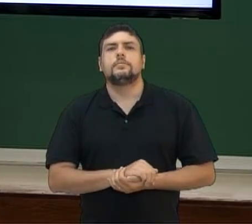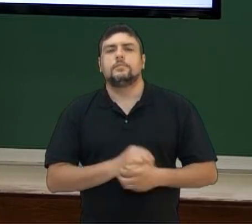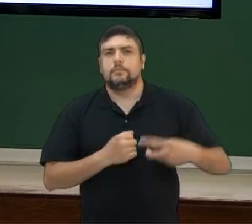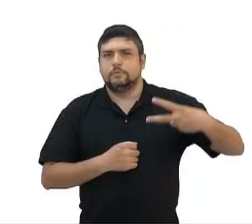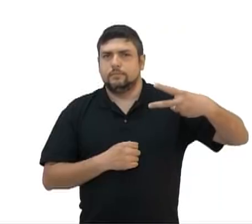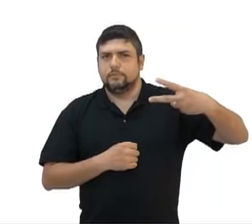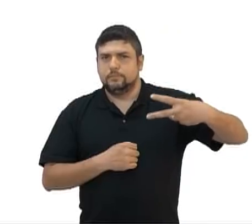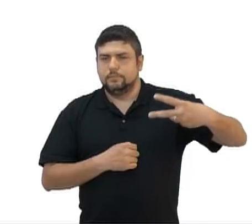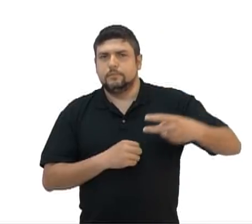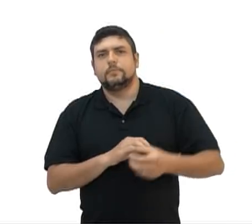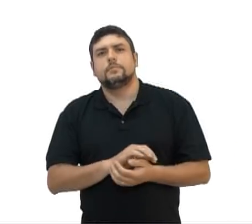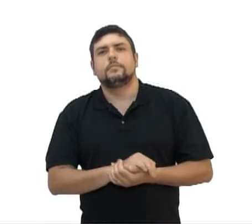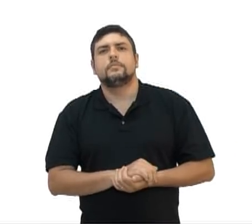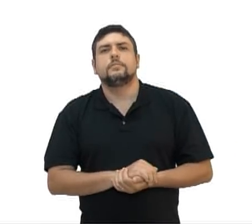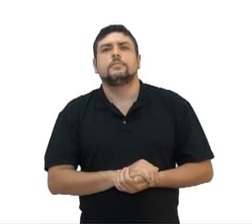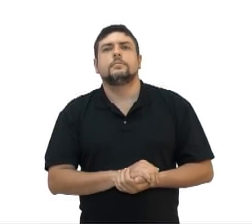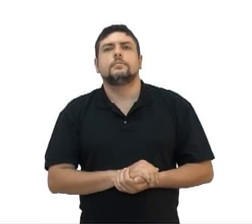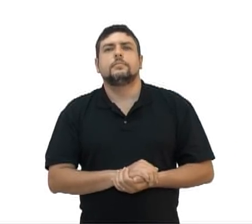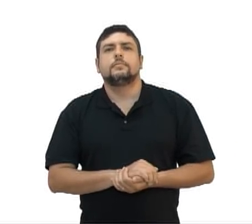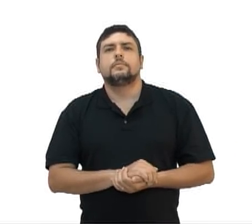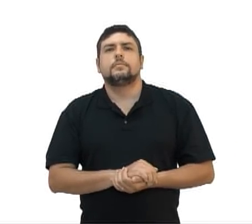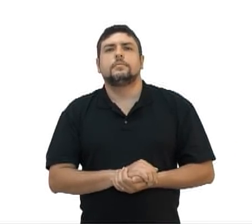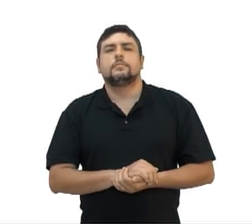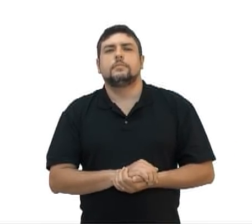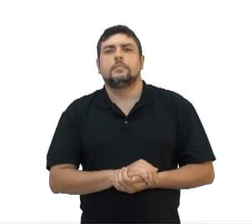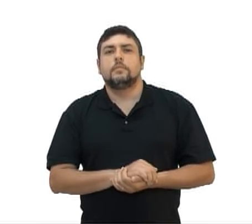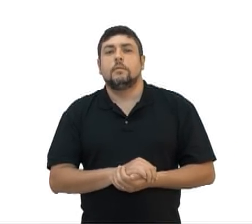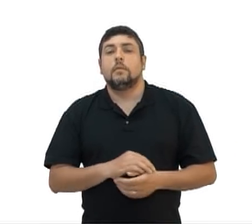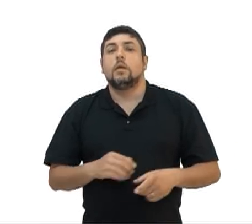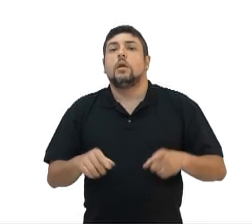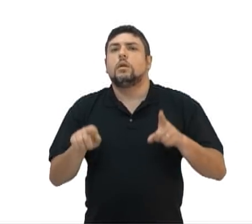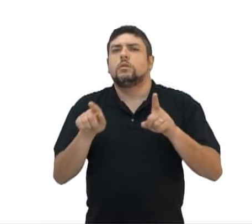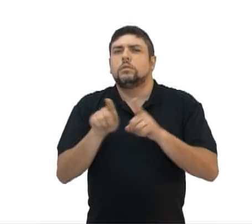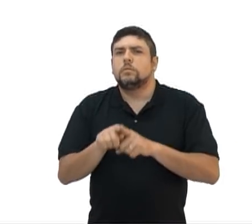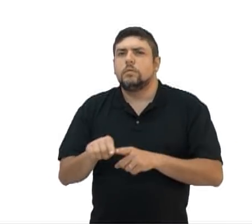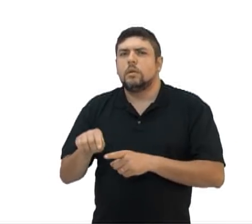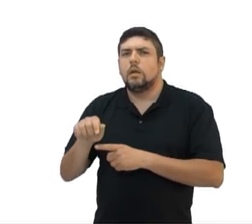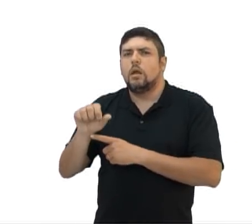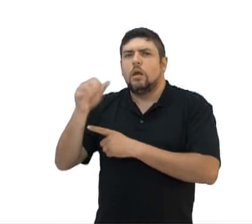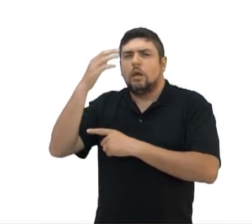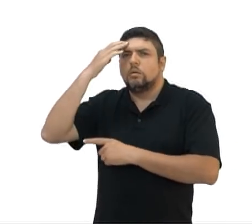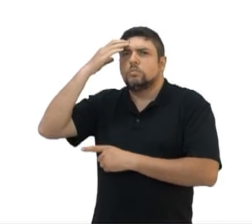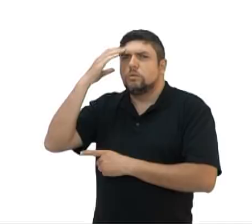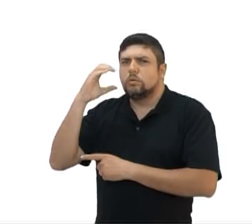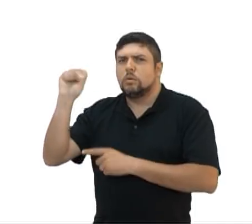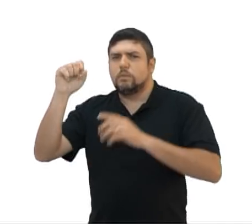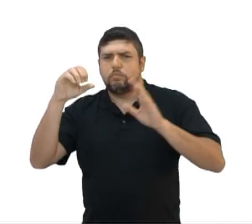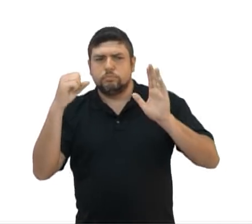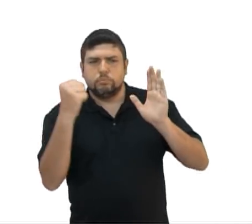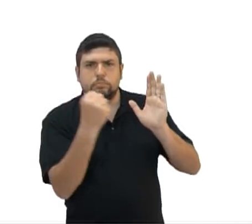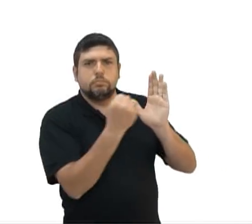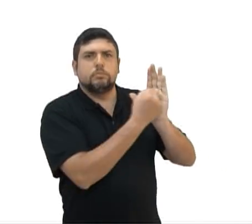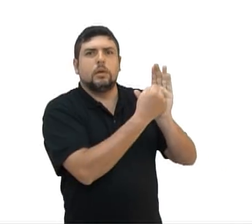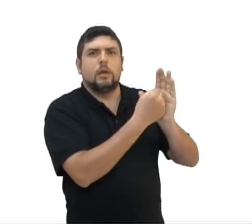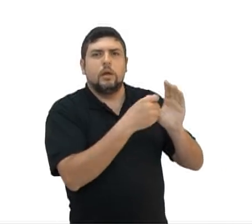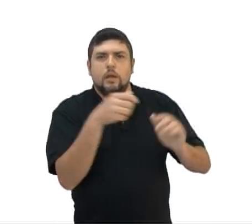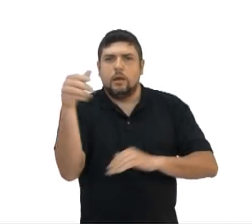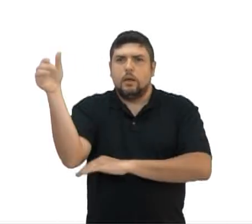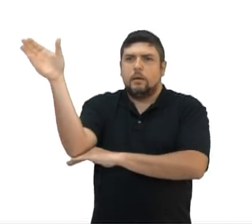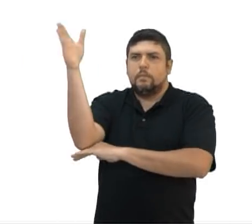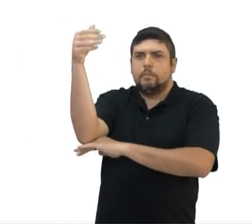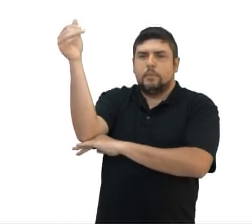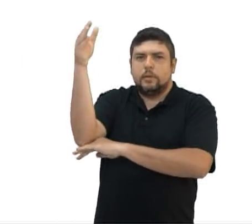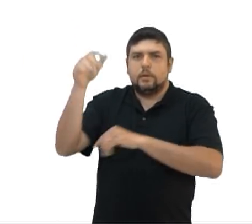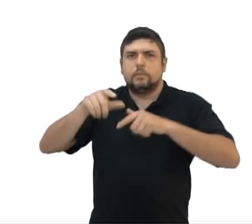nosso quiz. É também conhecido como selo de Salomão e está no centro da bandeira de